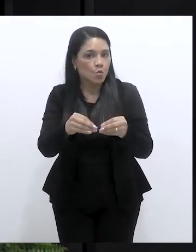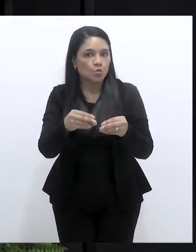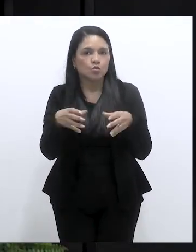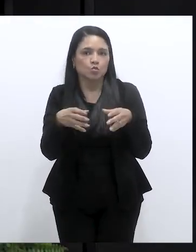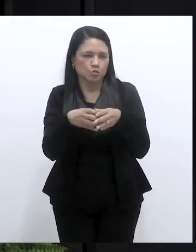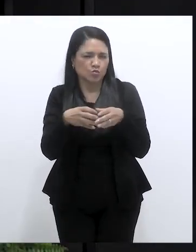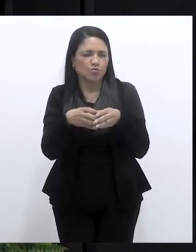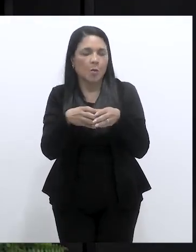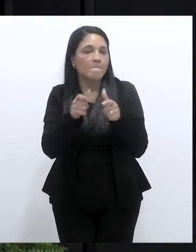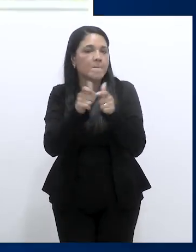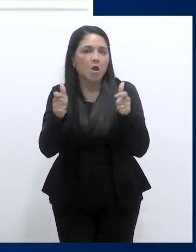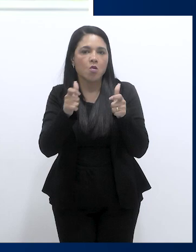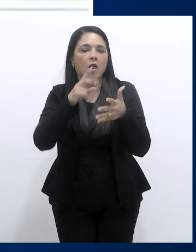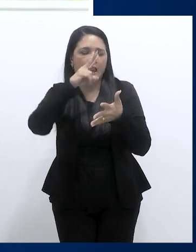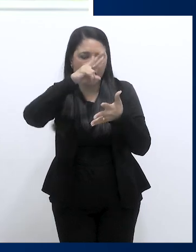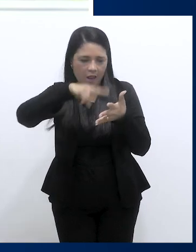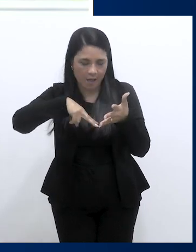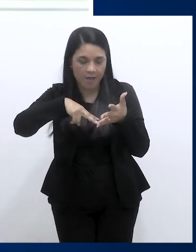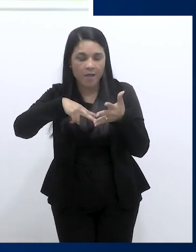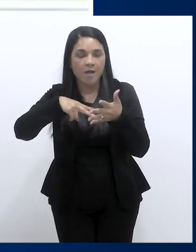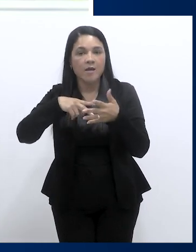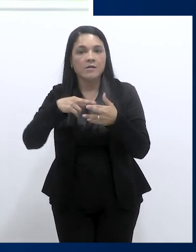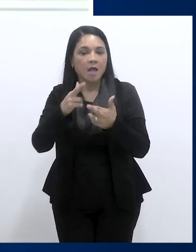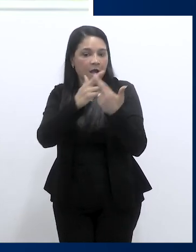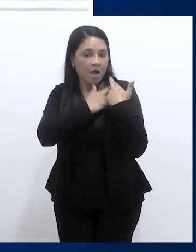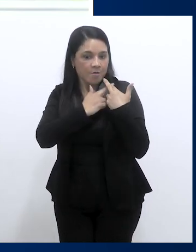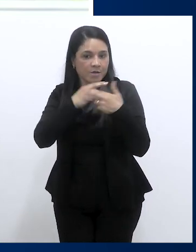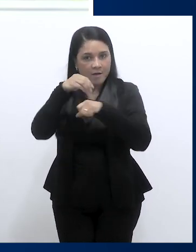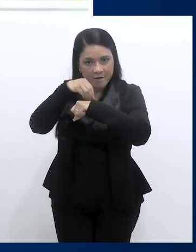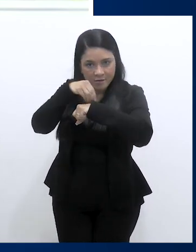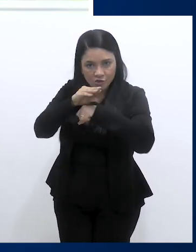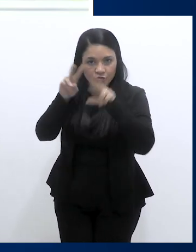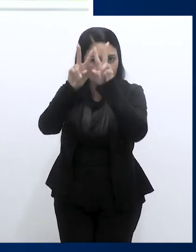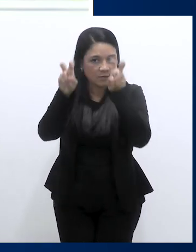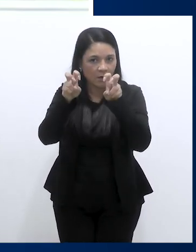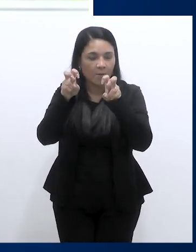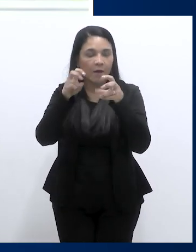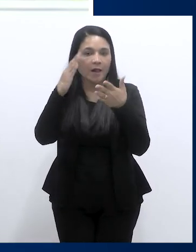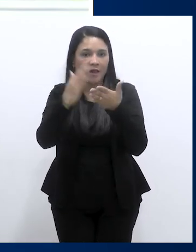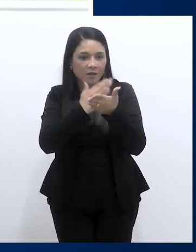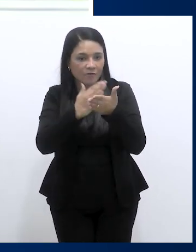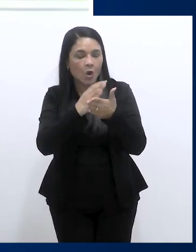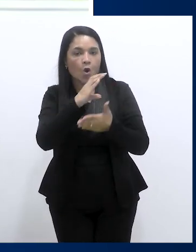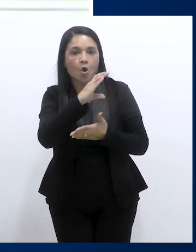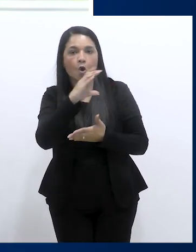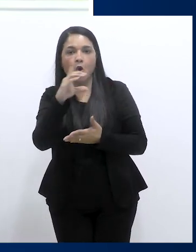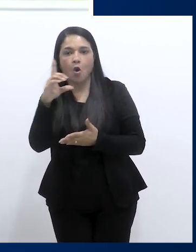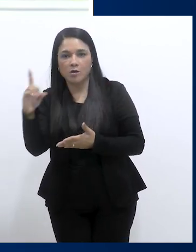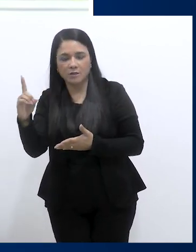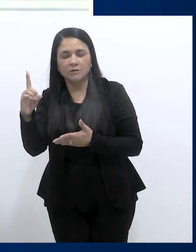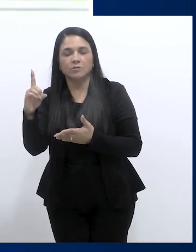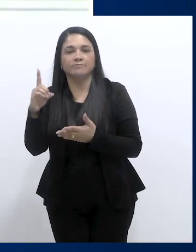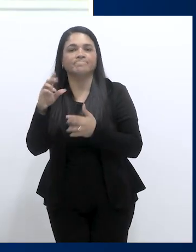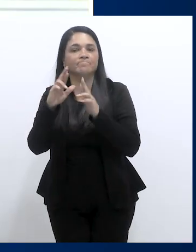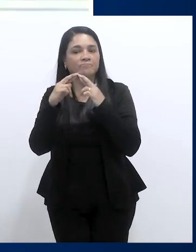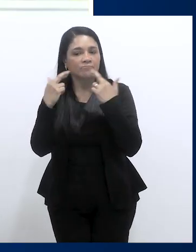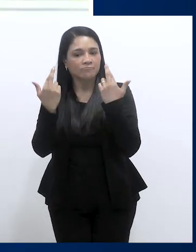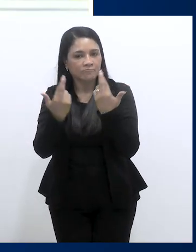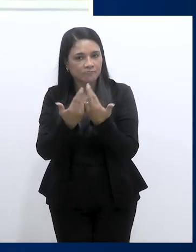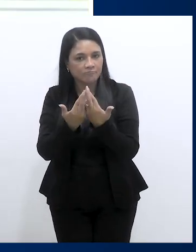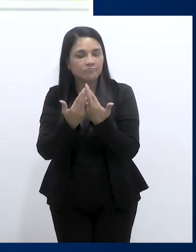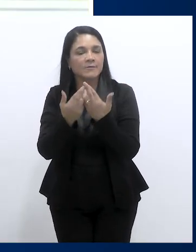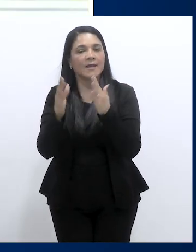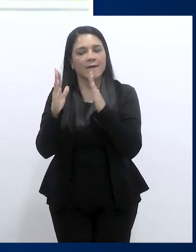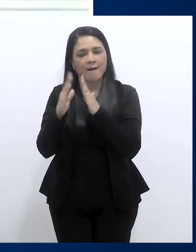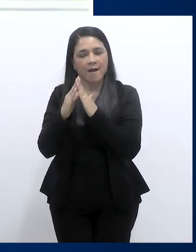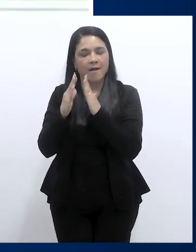livro e a pessoa que indicou, ela vai ser a coordenadora da reunião, vai ser na casa dela